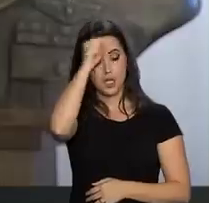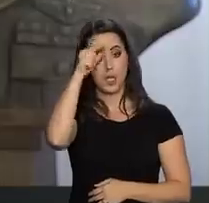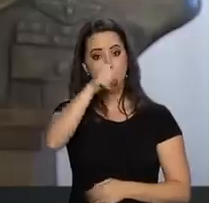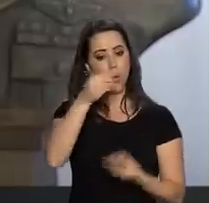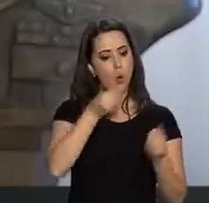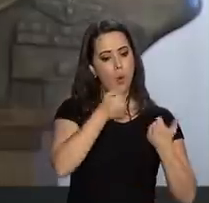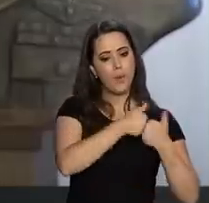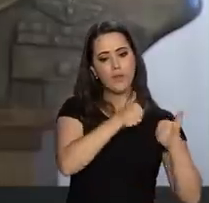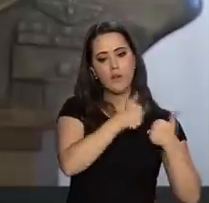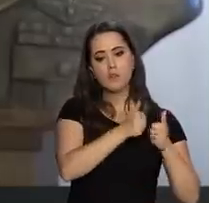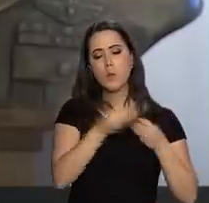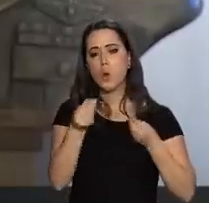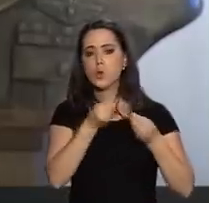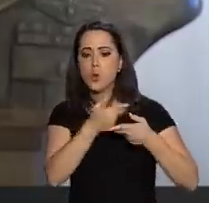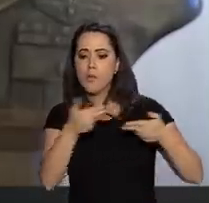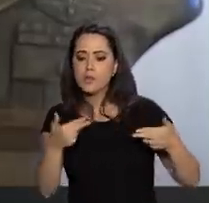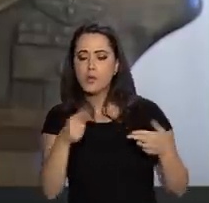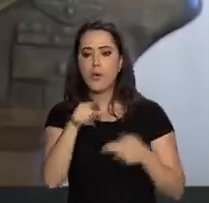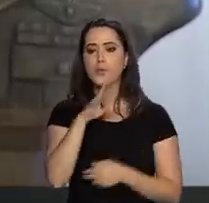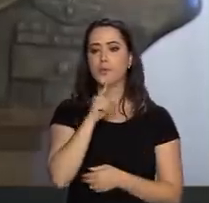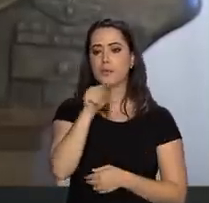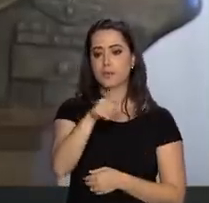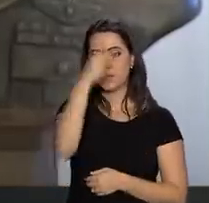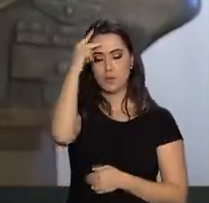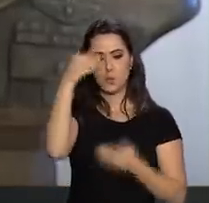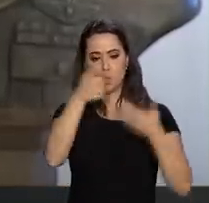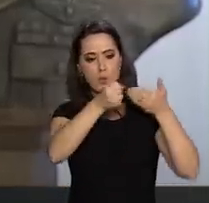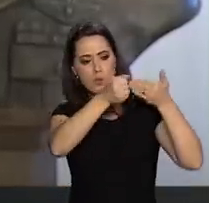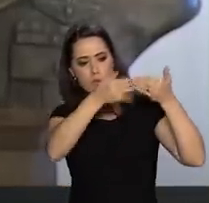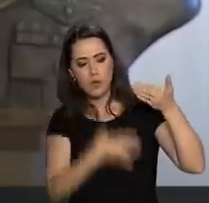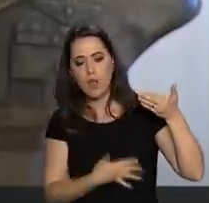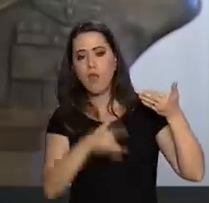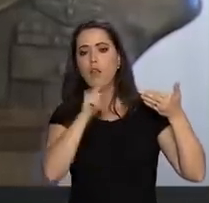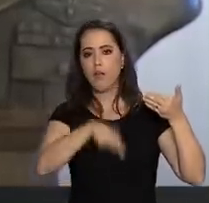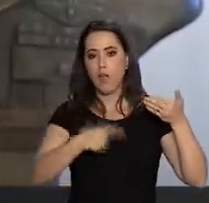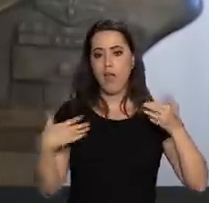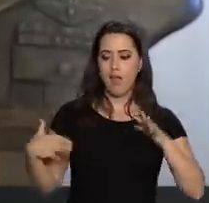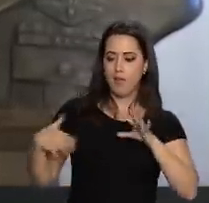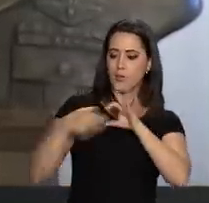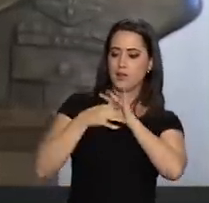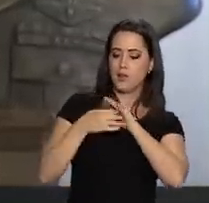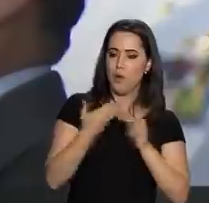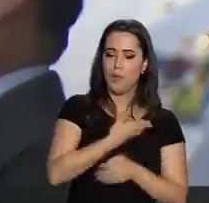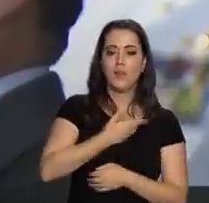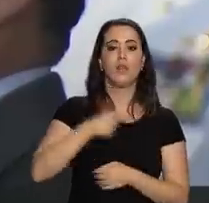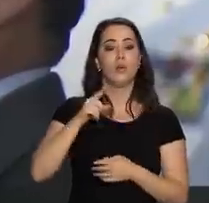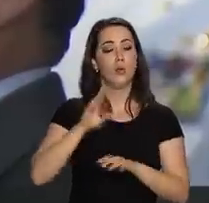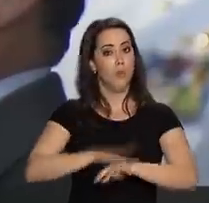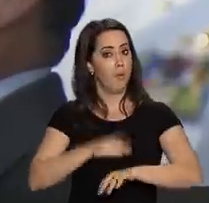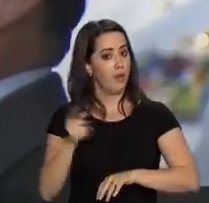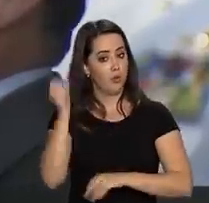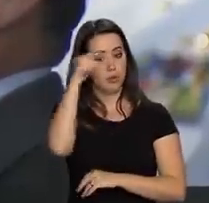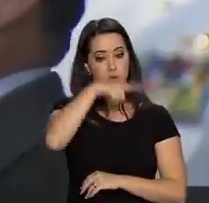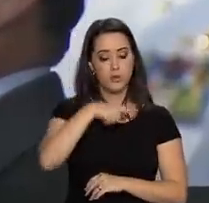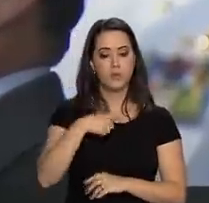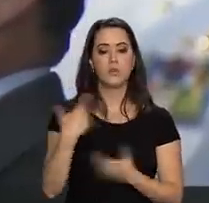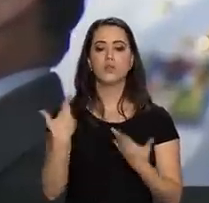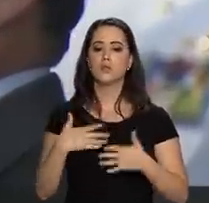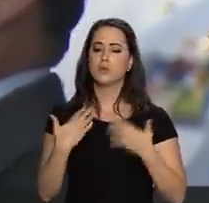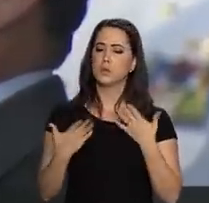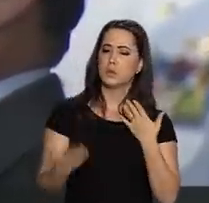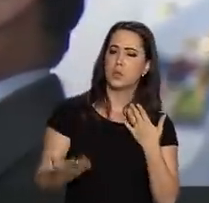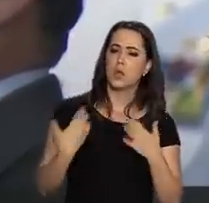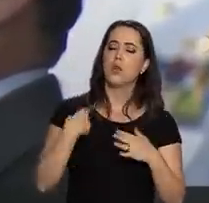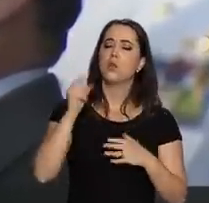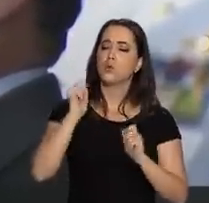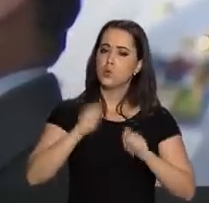agressivos. Reconheceu muito cedo que os subordinados são parceiro nas dificuldades e construiu a temperança à